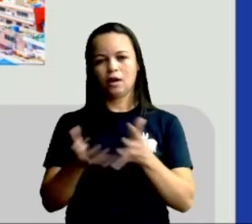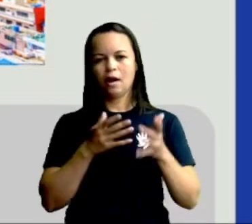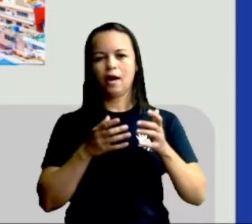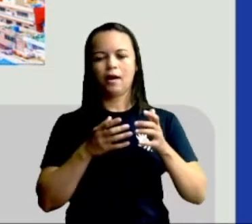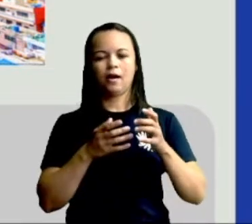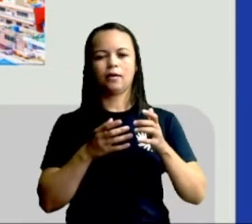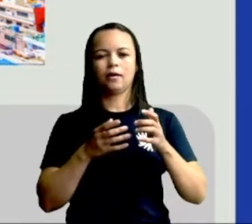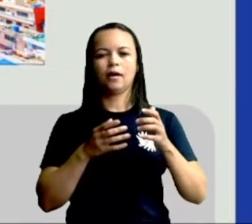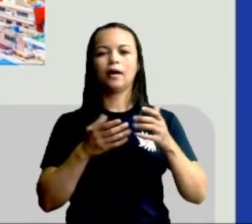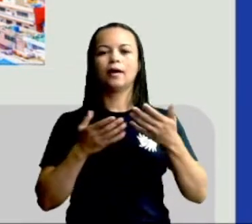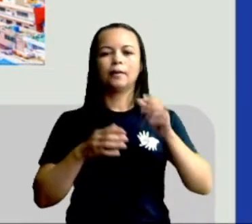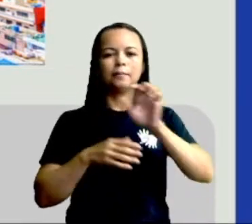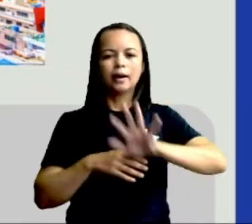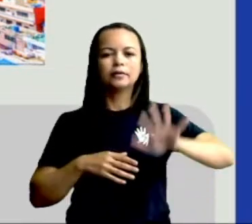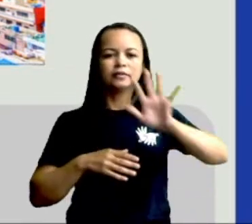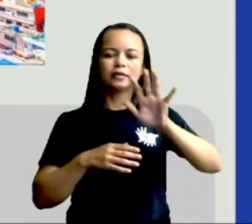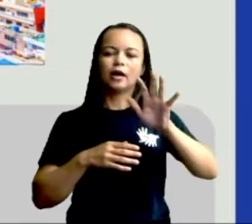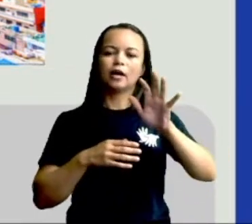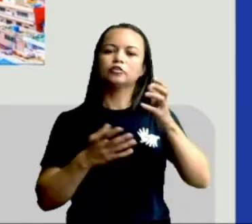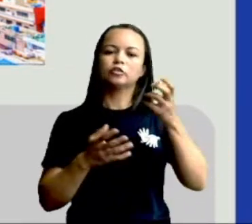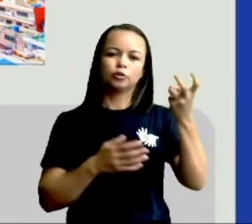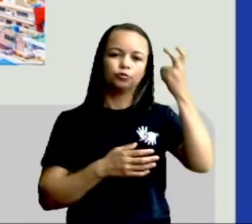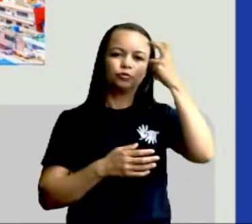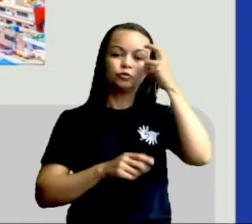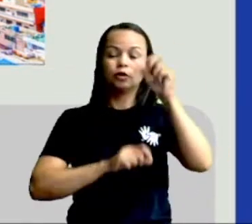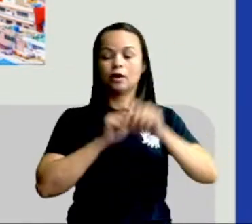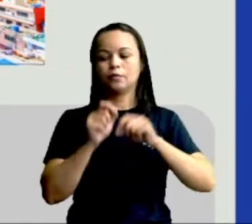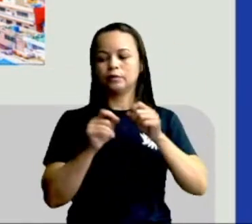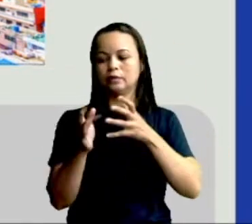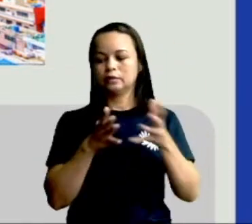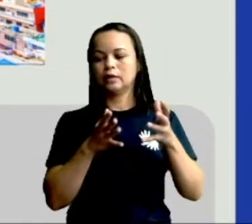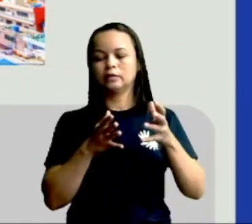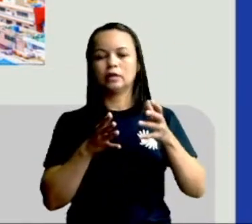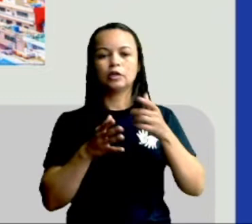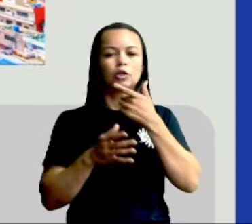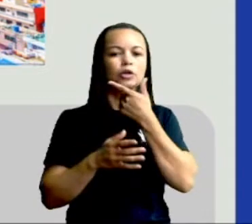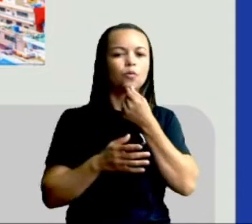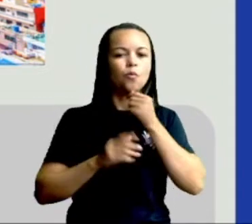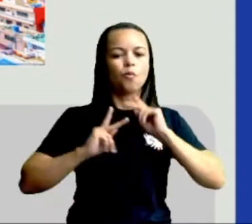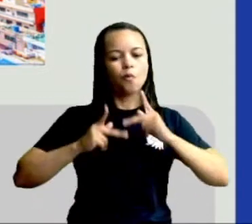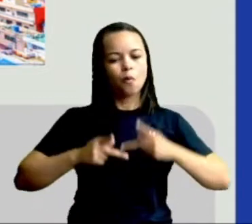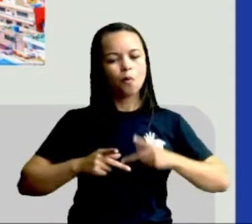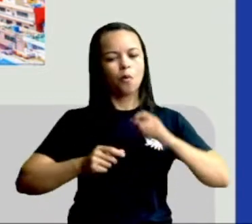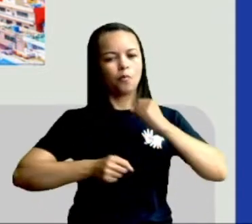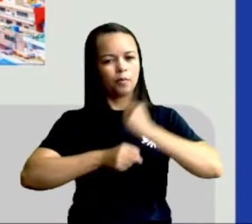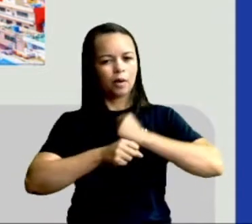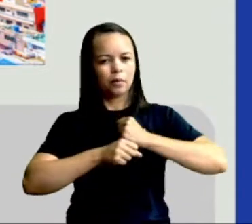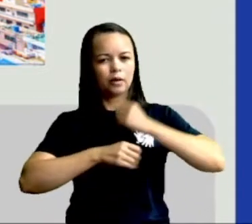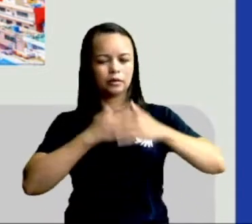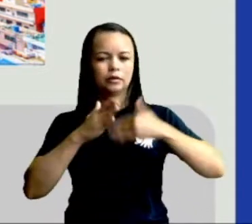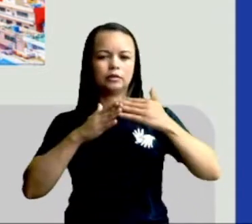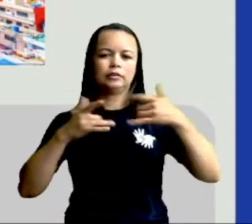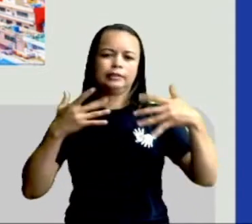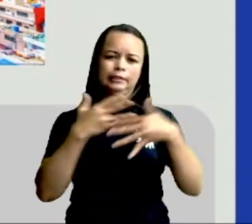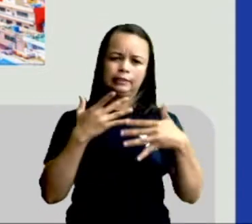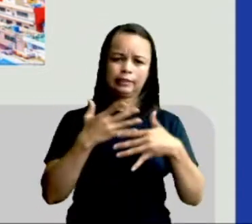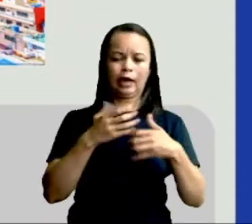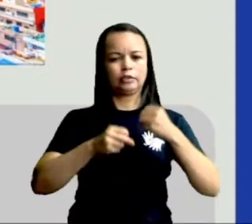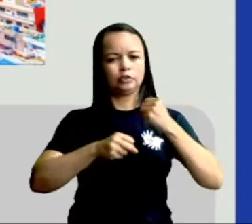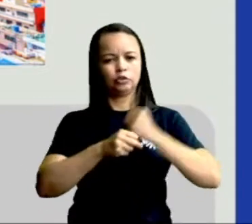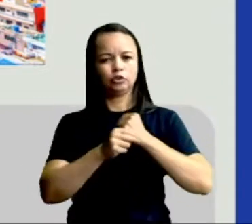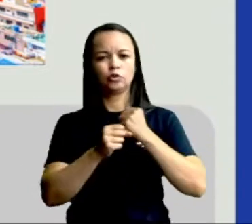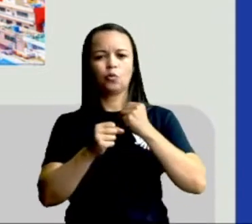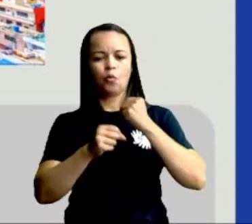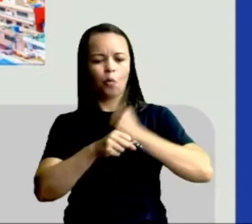é aquela que o homem já modificou e é composta por objetos sociais como construções cidades e etc